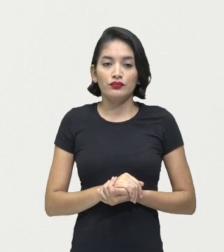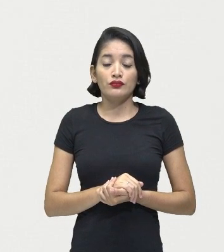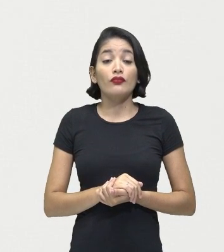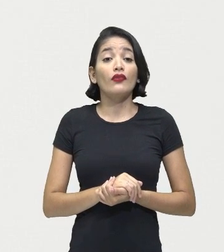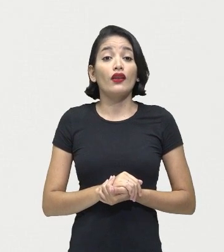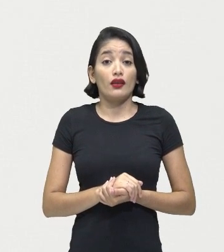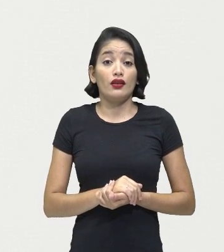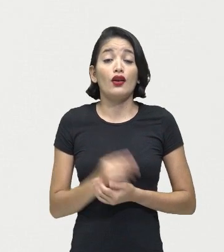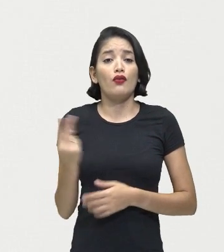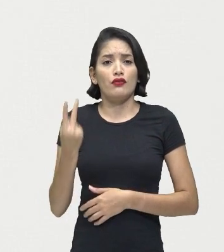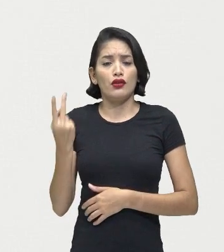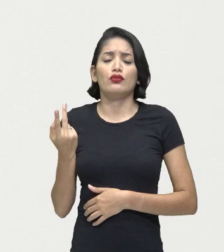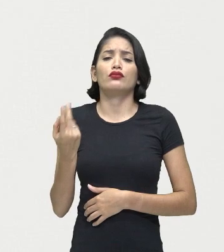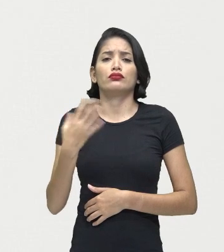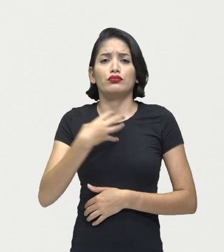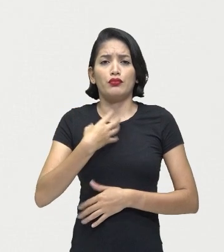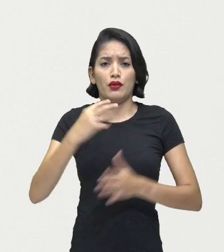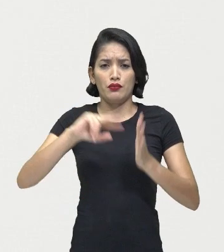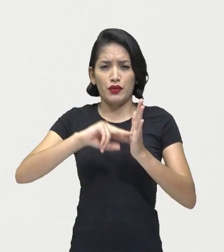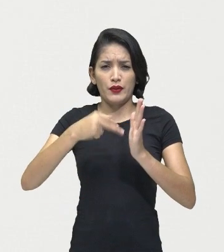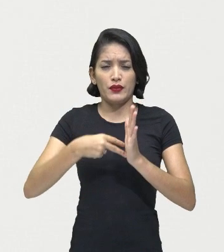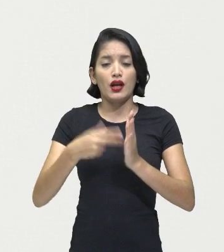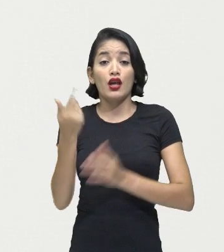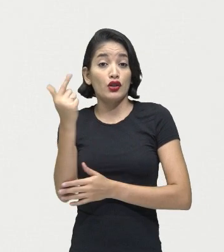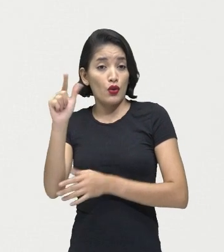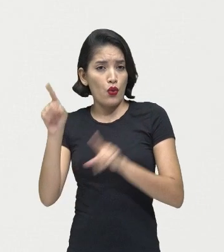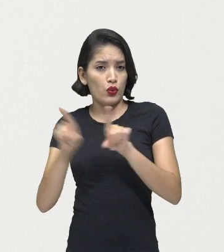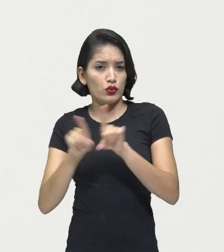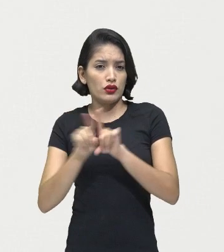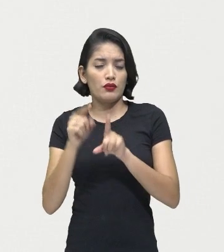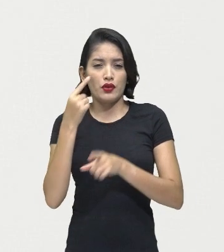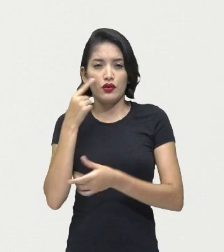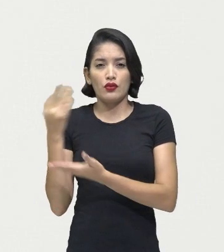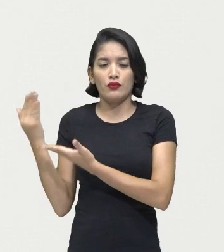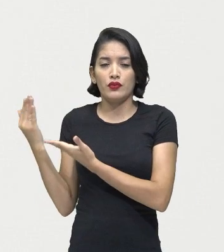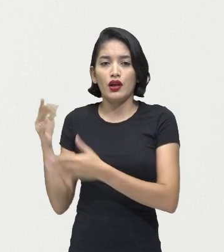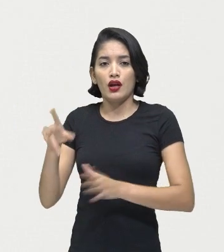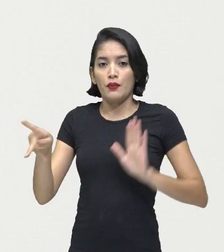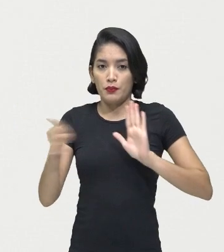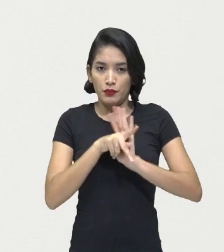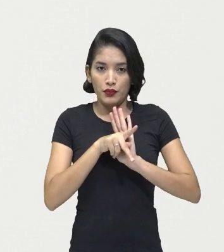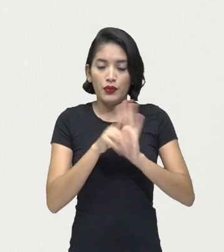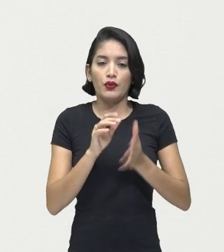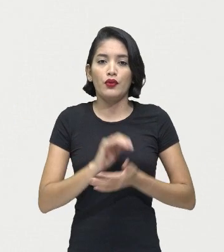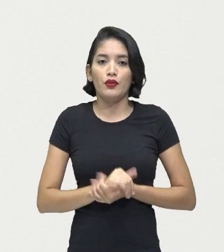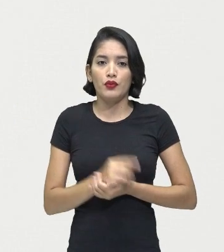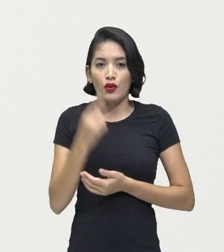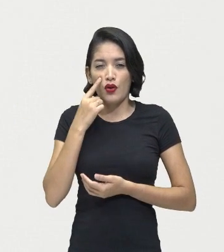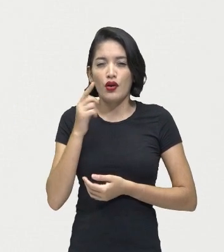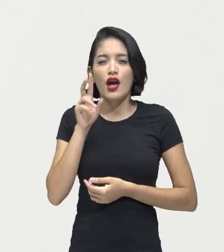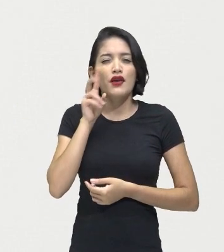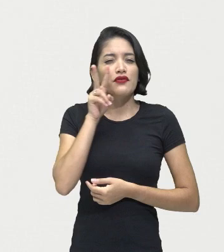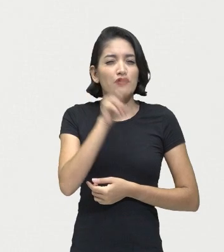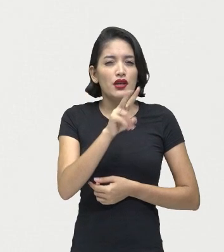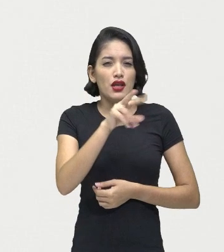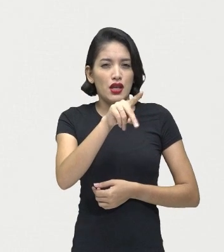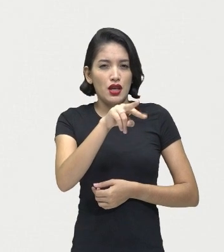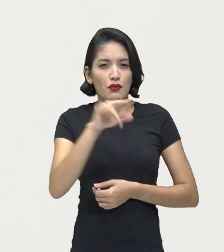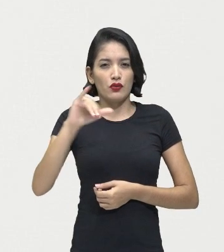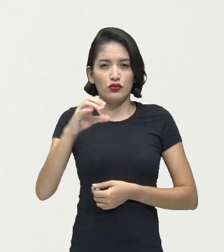semântico, né? Vamos ver outros valores semânticos aí, olha, termo de posse, vi o irmão de João, né?